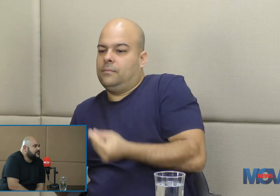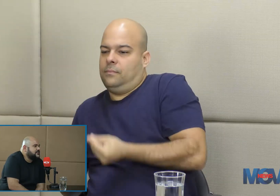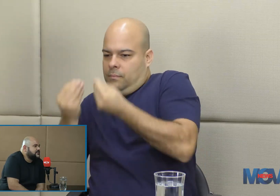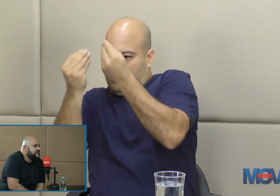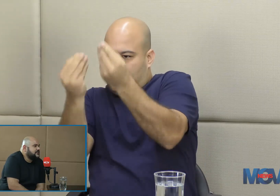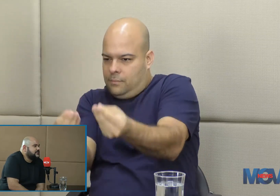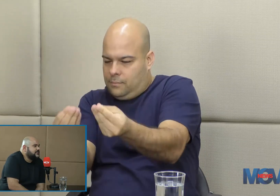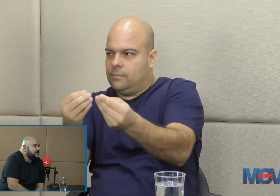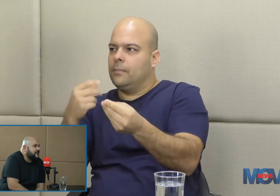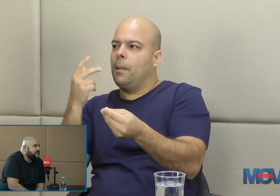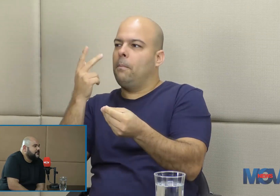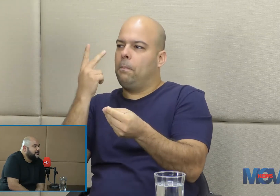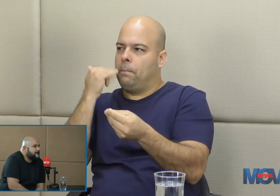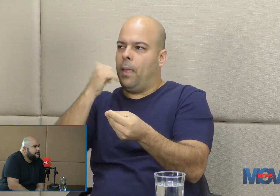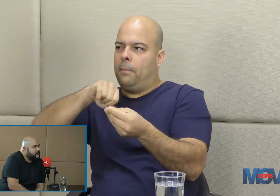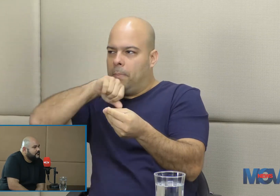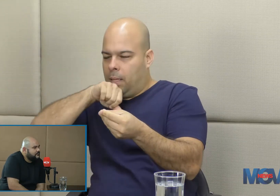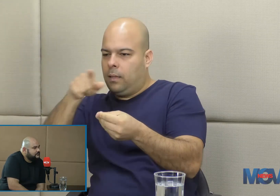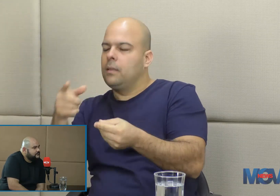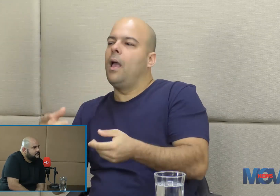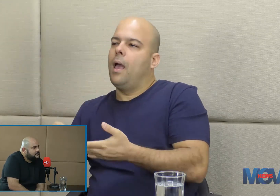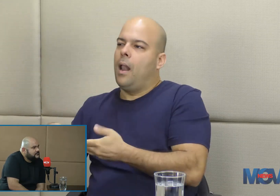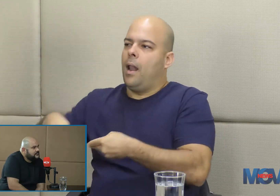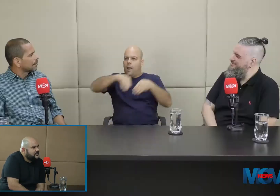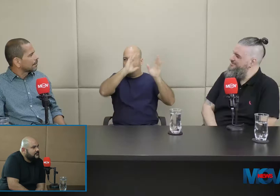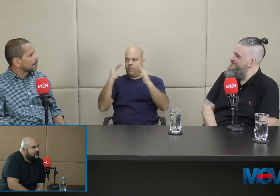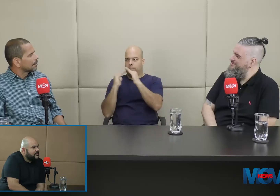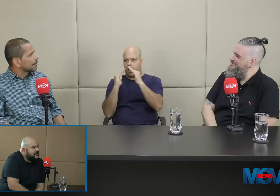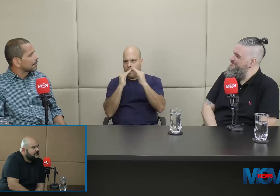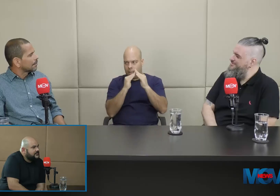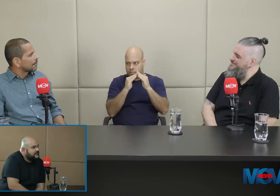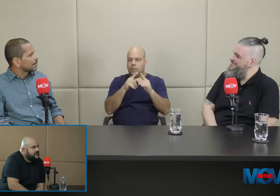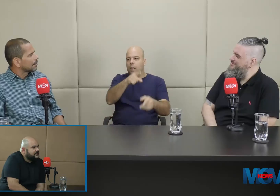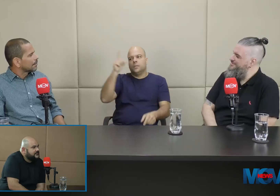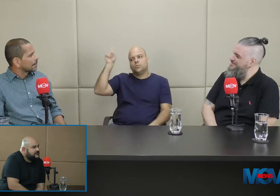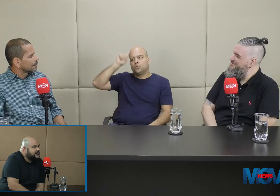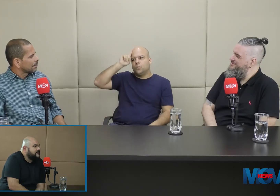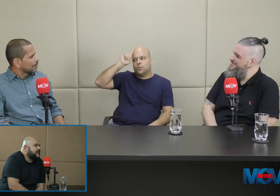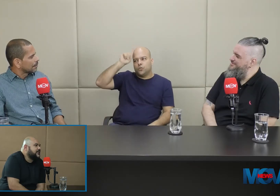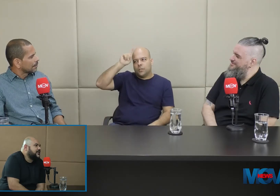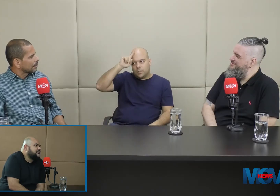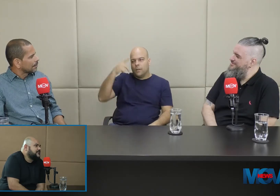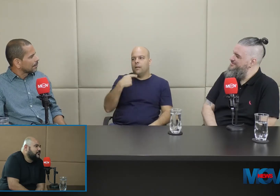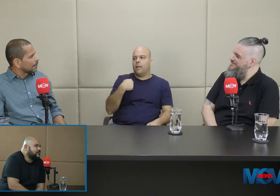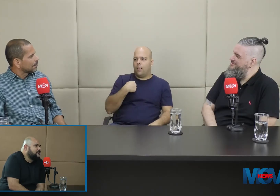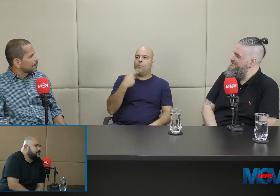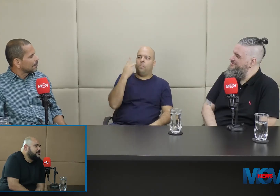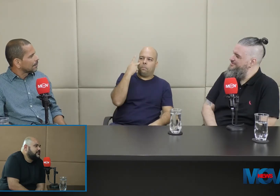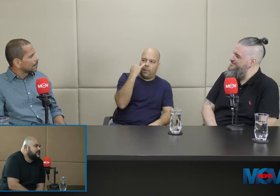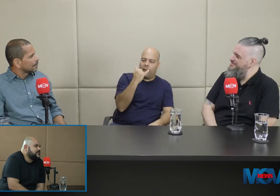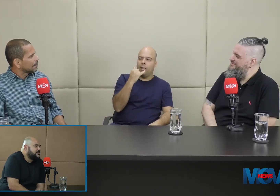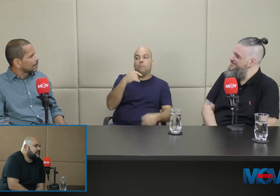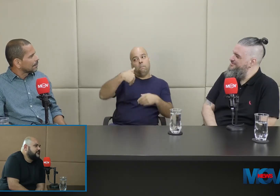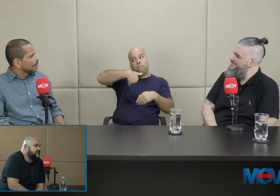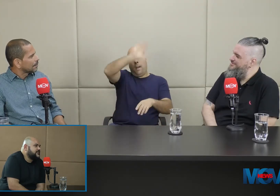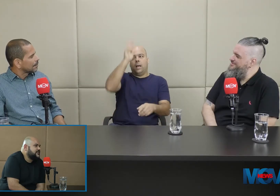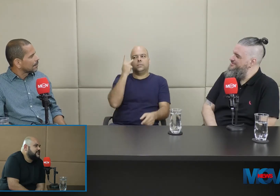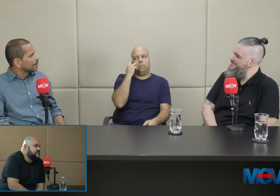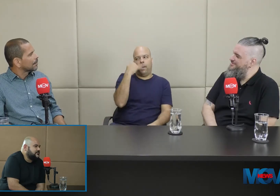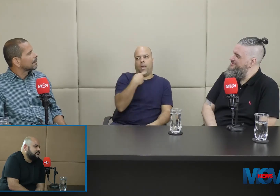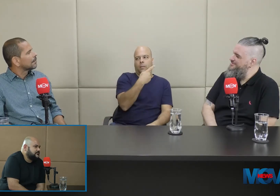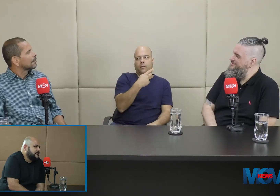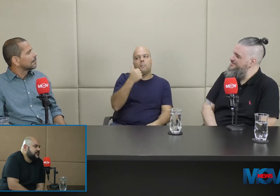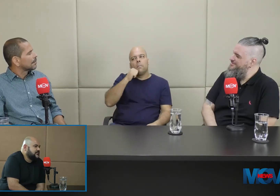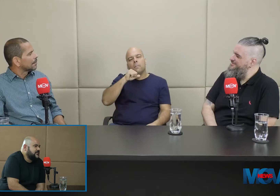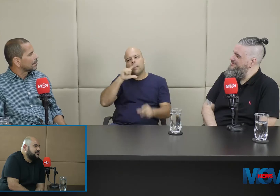fazer alguns exames e tal. Então, meu pai e minha mãe levaram para casa, todo dia tinha que fazer